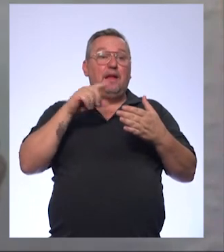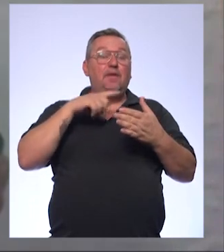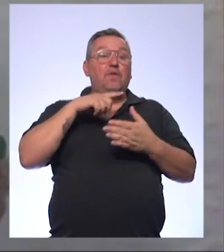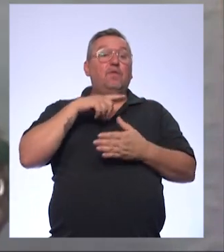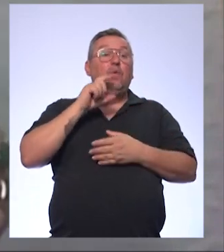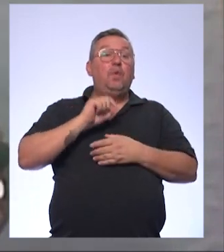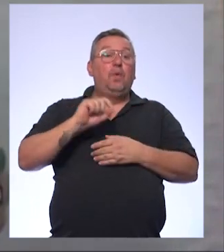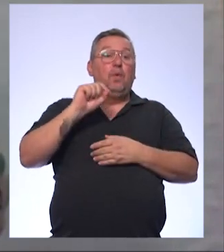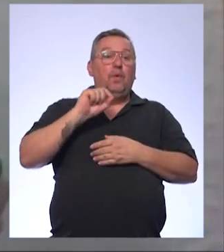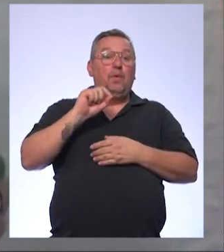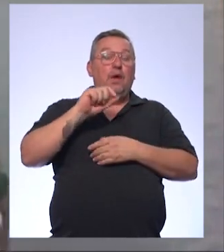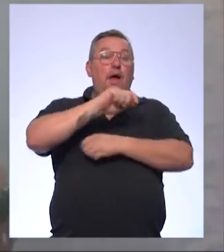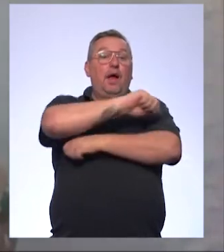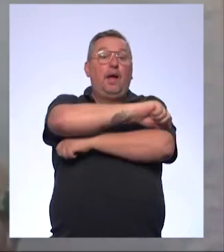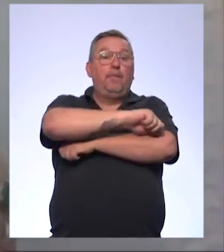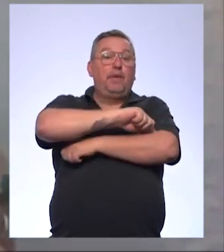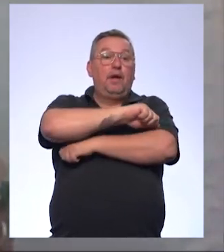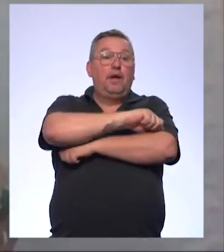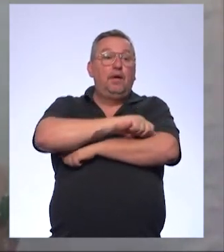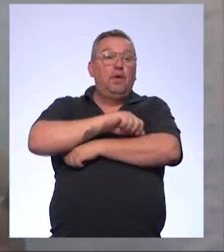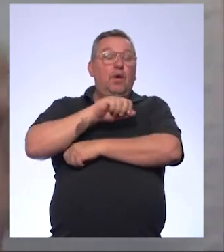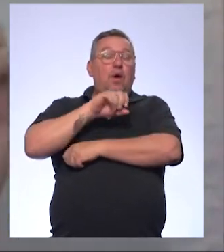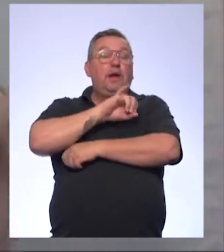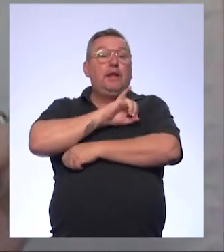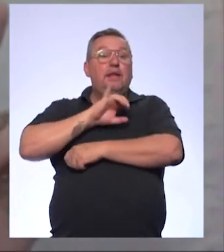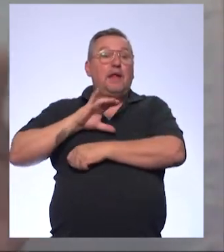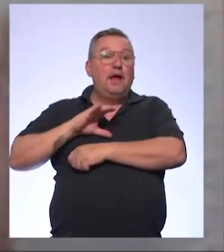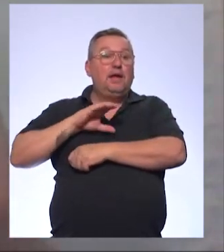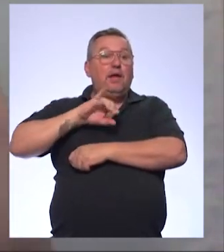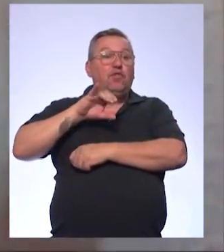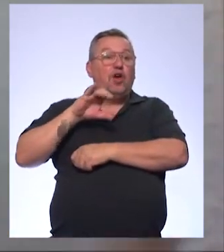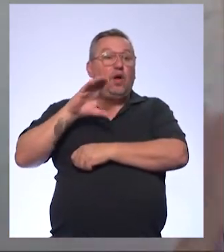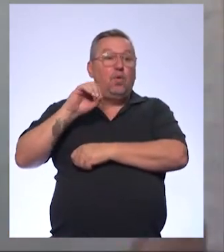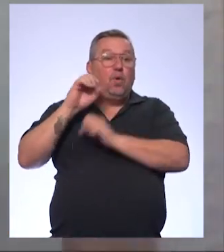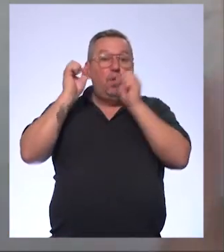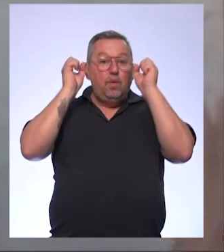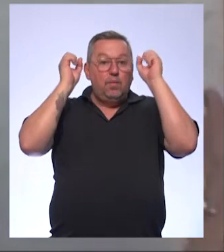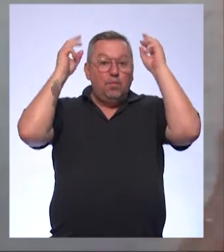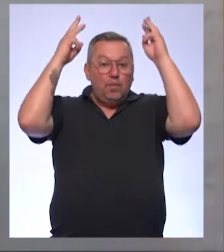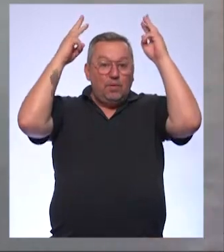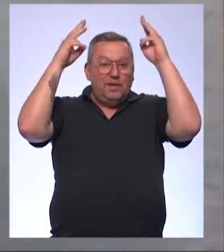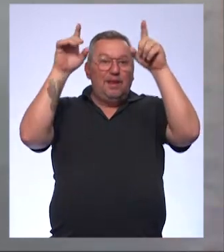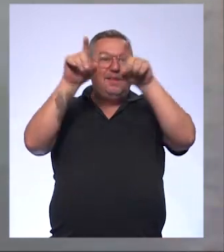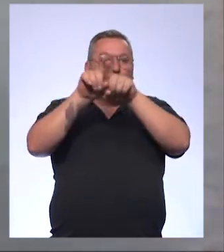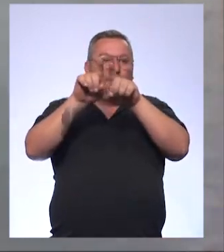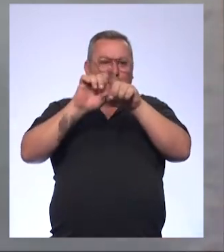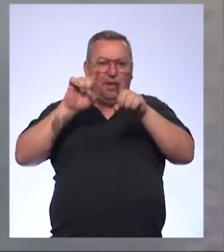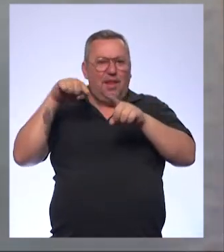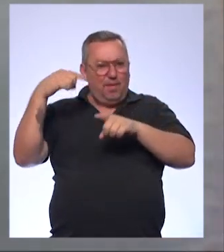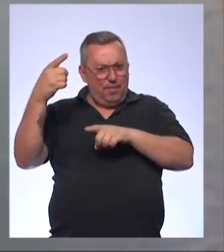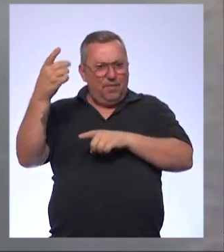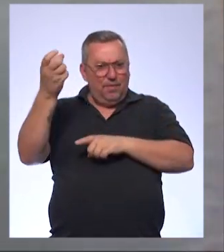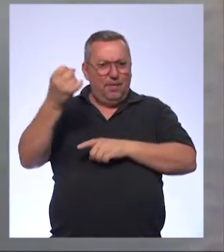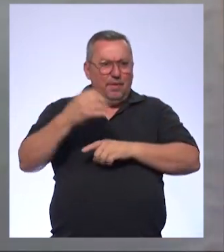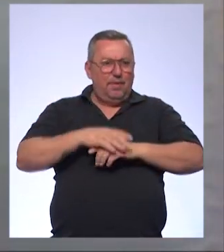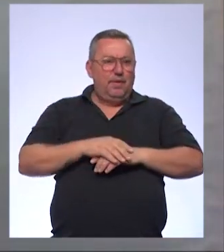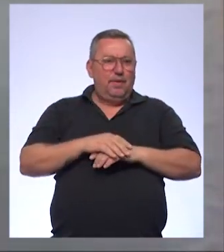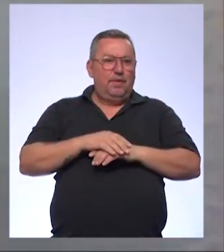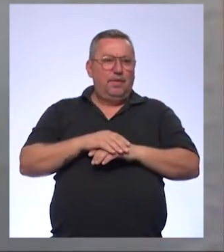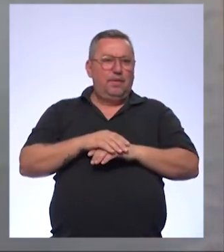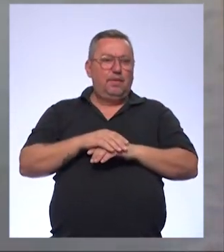tínhamos Abraão, Isaac e Jacó, e também Moisés, mas eu vou deixar o Moisés um pouquinho mais para frente, tá bem? Então,